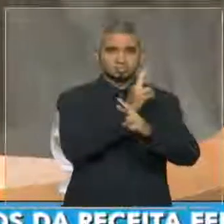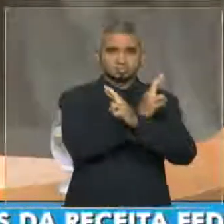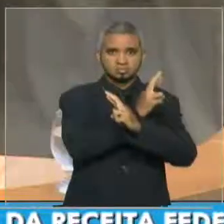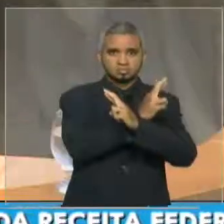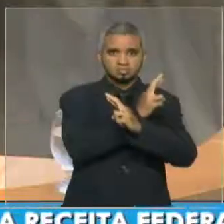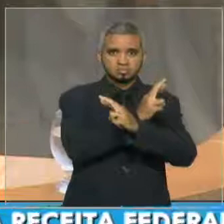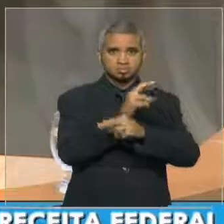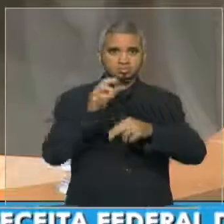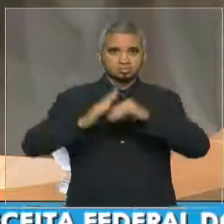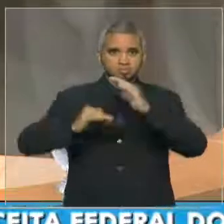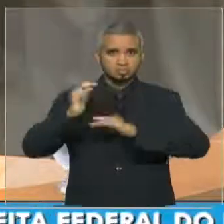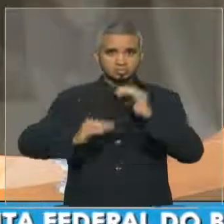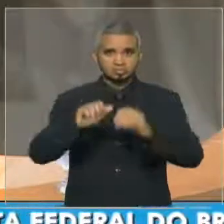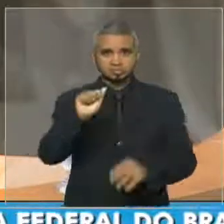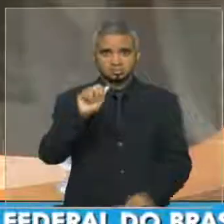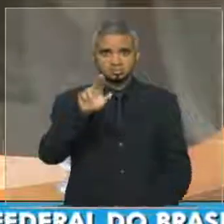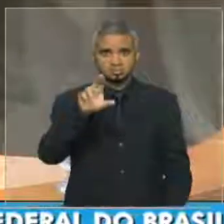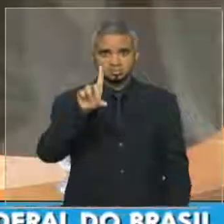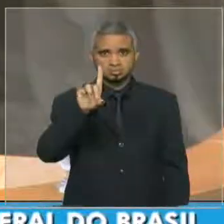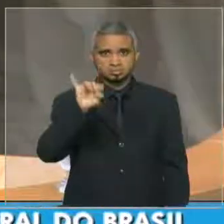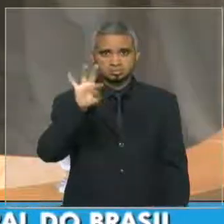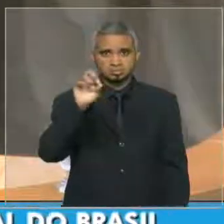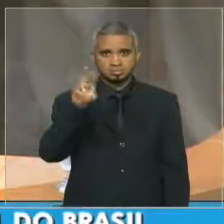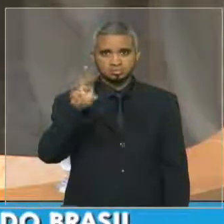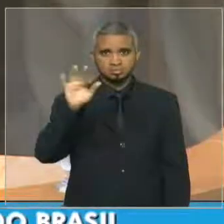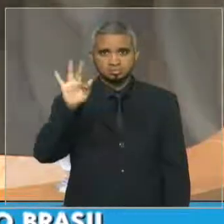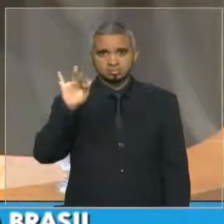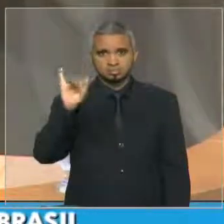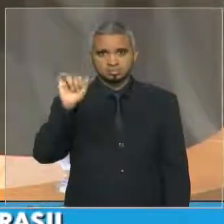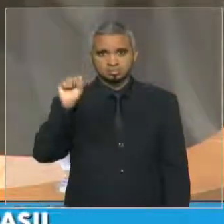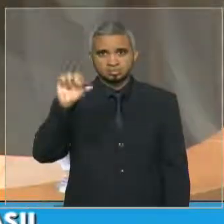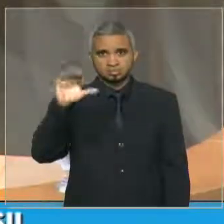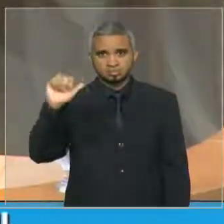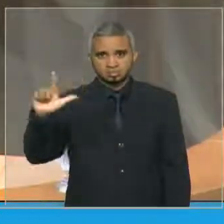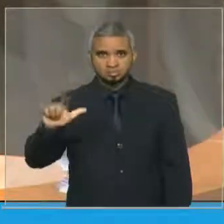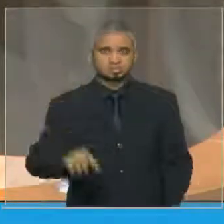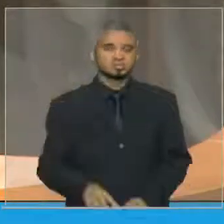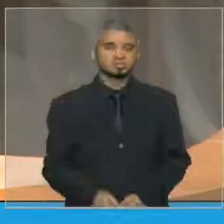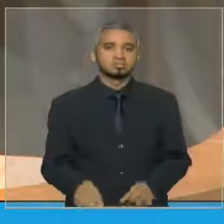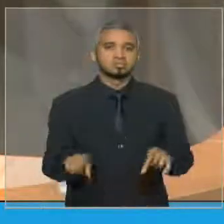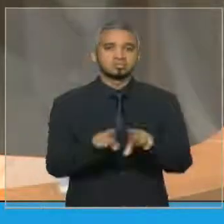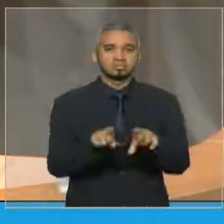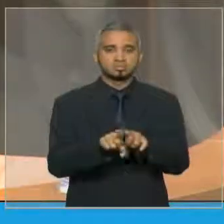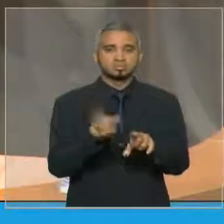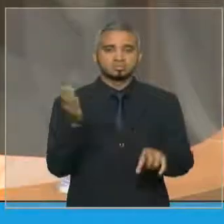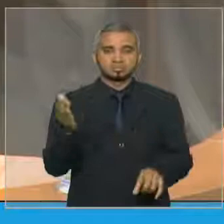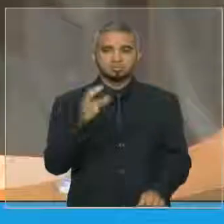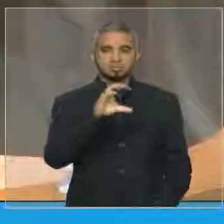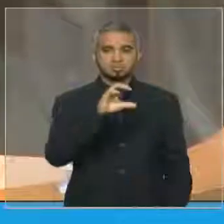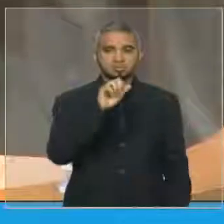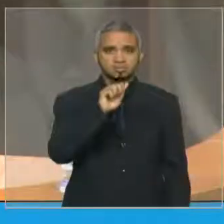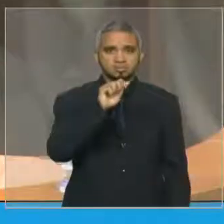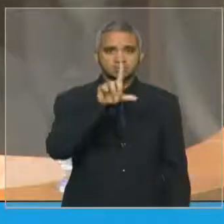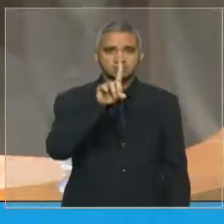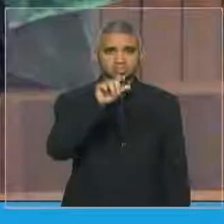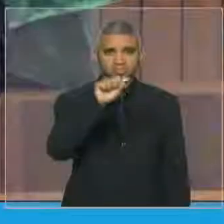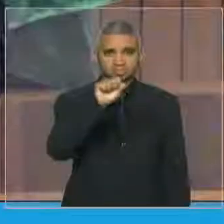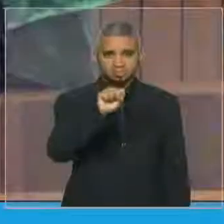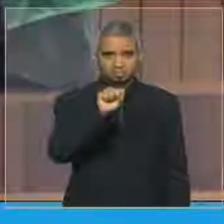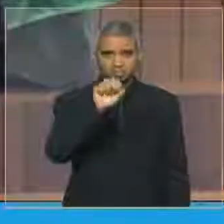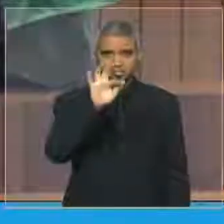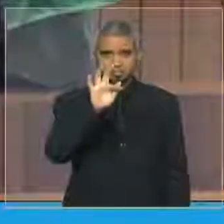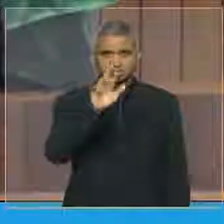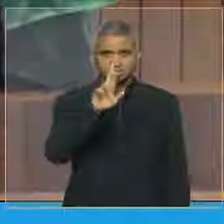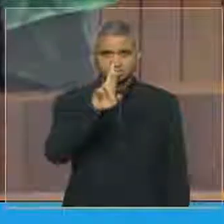Federal, excelentíssimo senhor José de Ribamar Caldas Furtado, presidente do Tribunal de Contas do Estado do